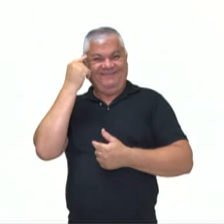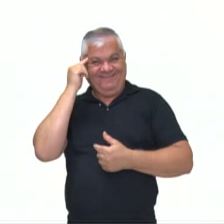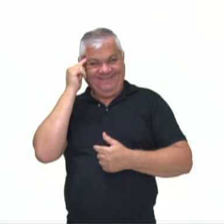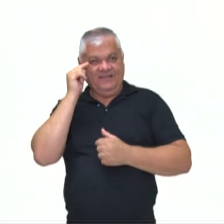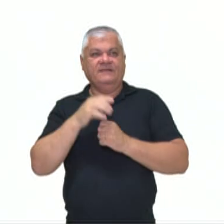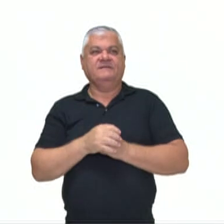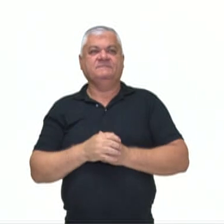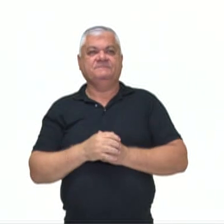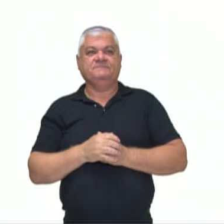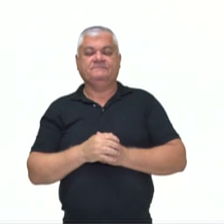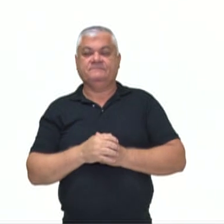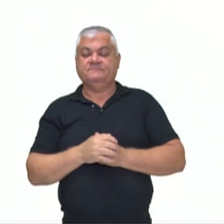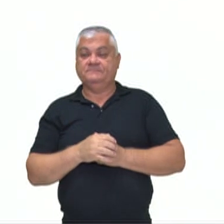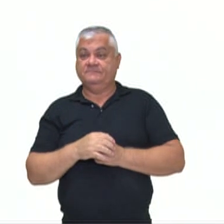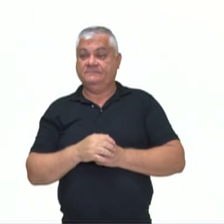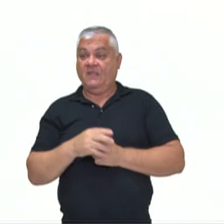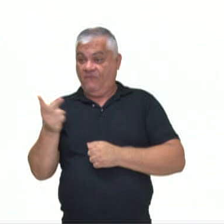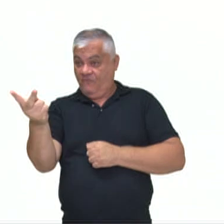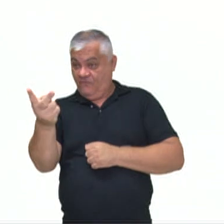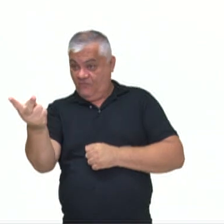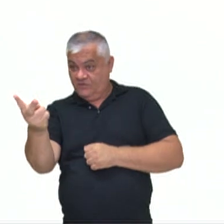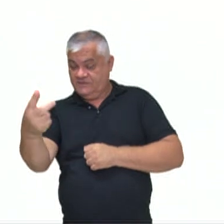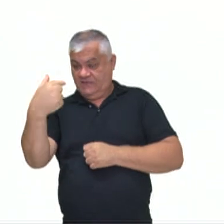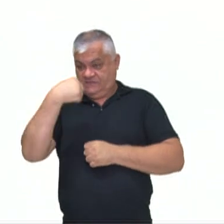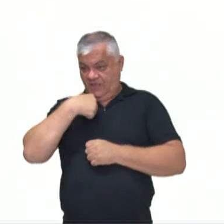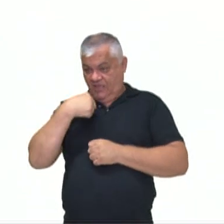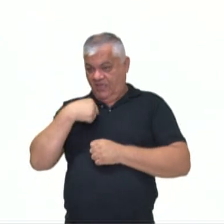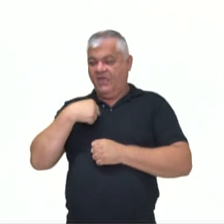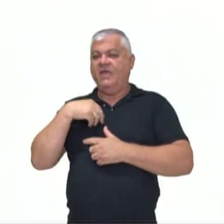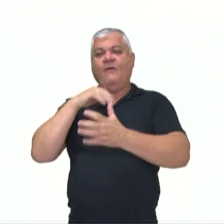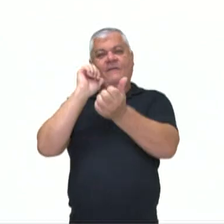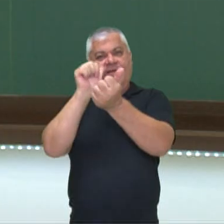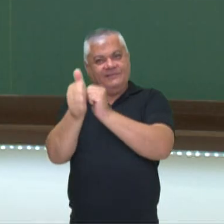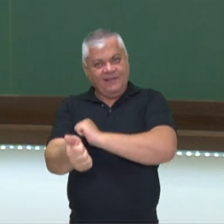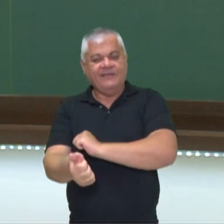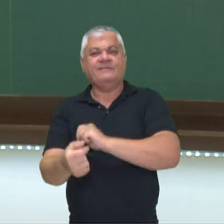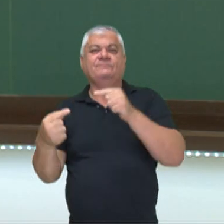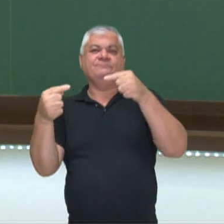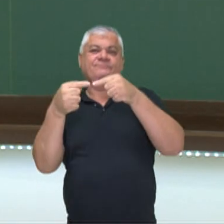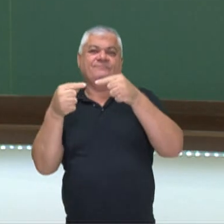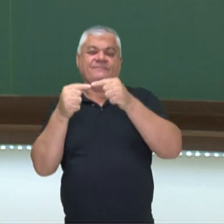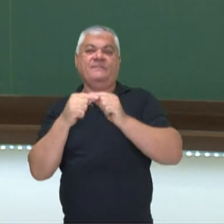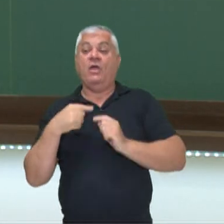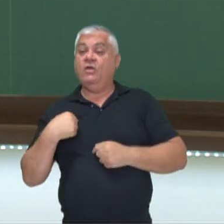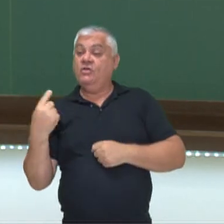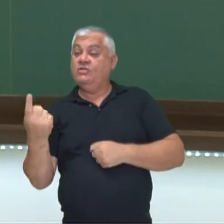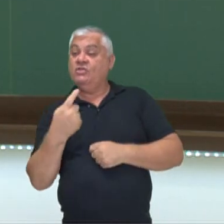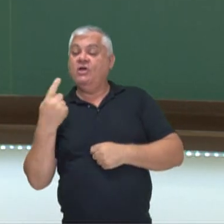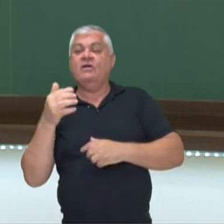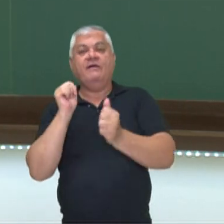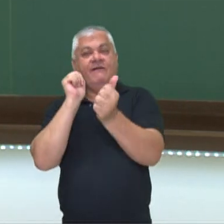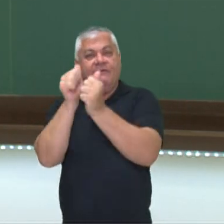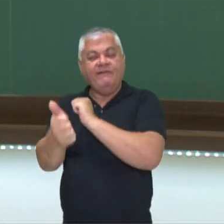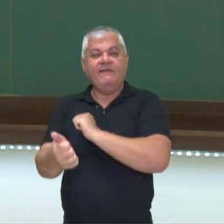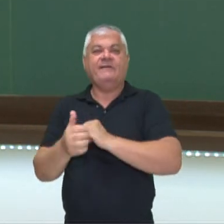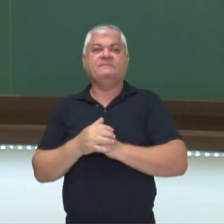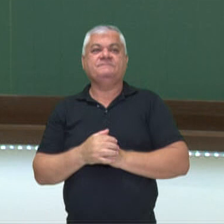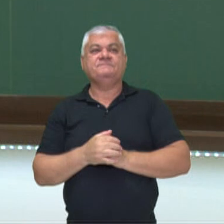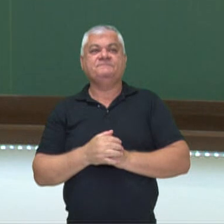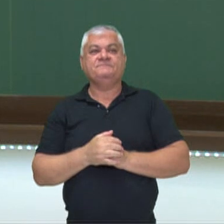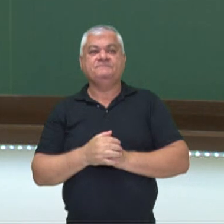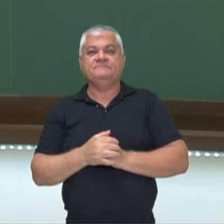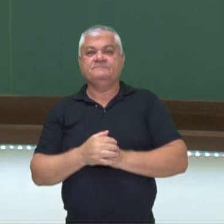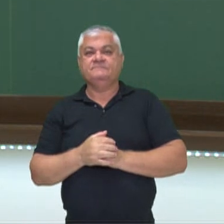atletas. Quer dizer que vocês e eu, né, somos atletas. Ou seja, nós somos atletas. Carlos, Pedro e